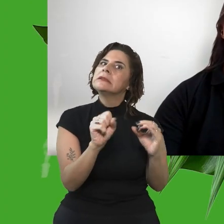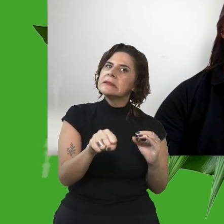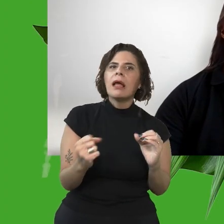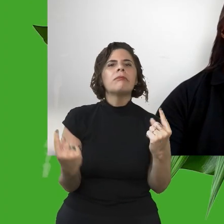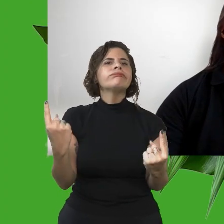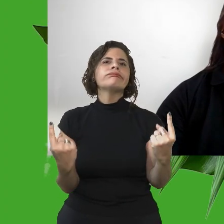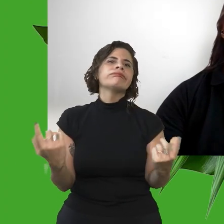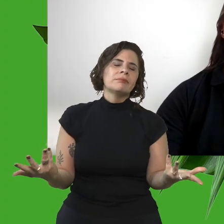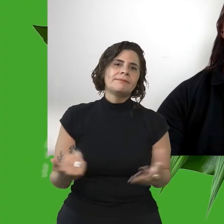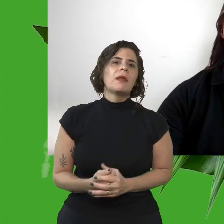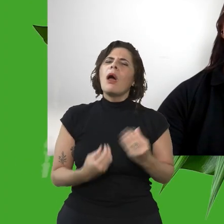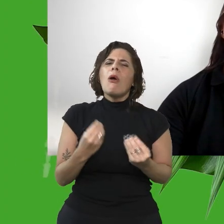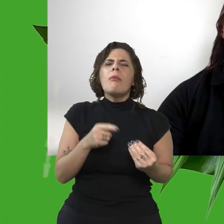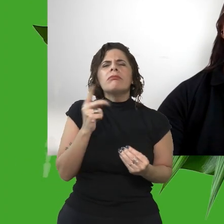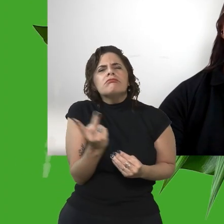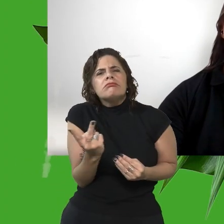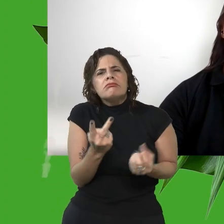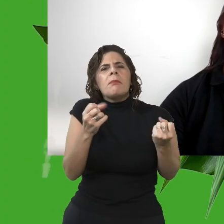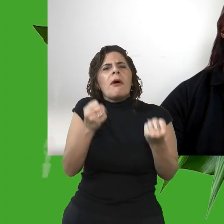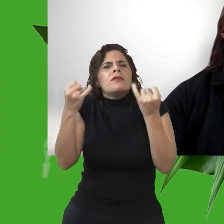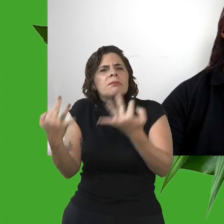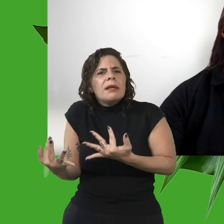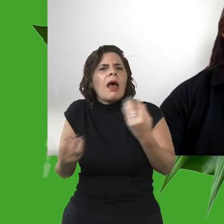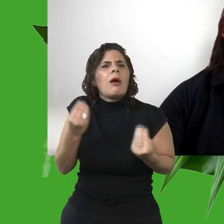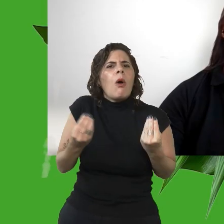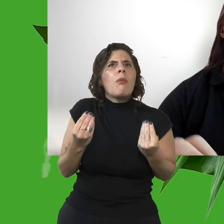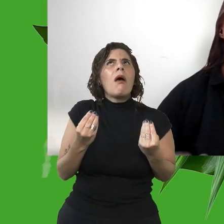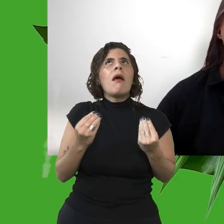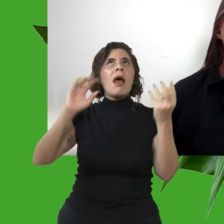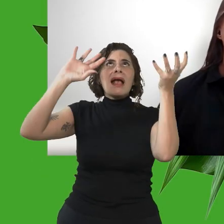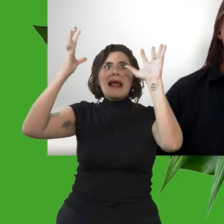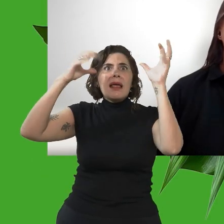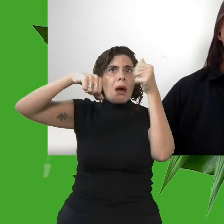tal mudança climática e como que ela impacta o nosso dia a dia hoje, na visão de vocês?